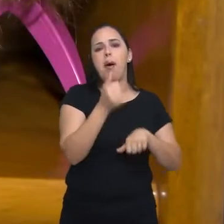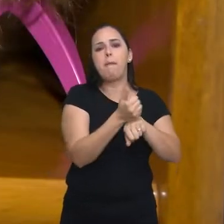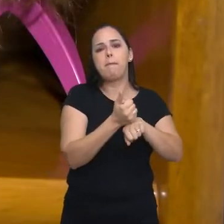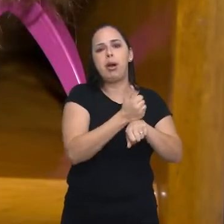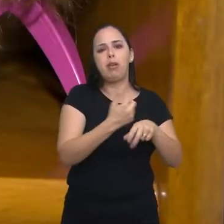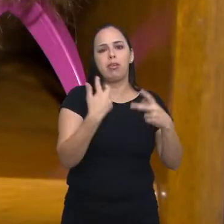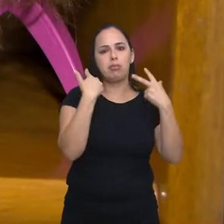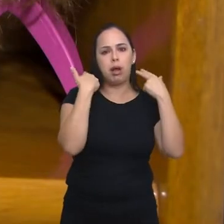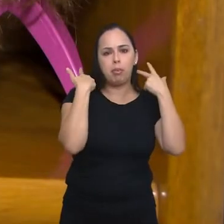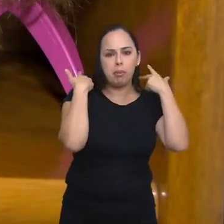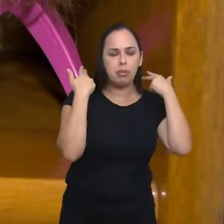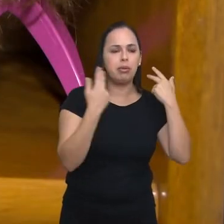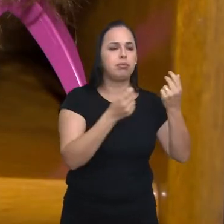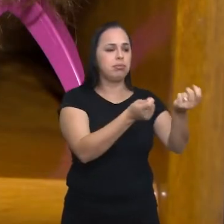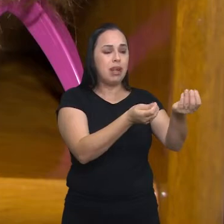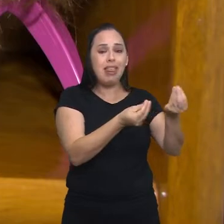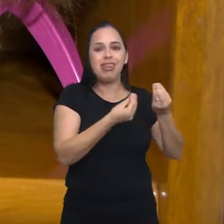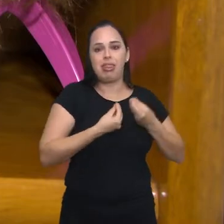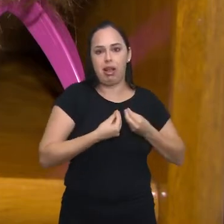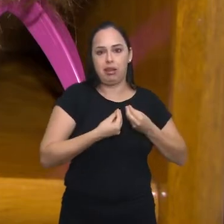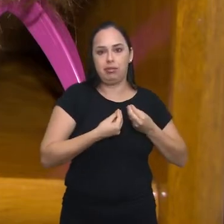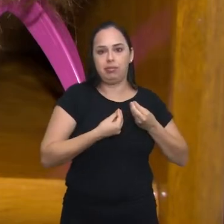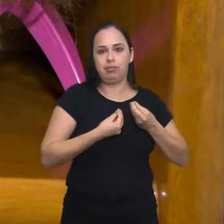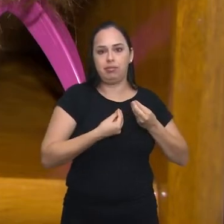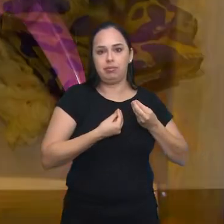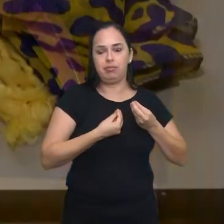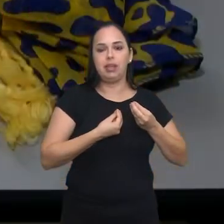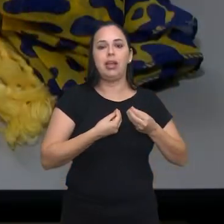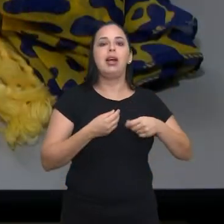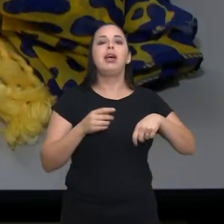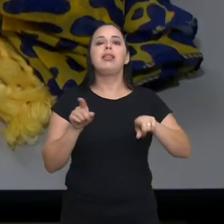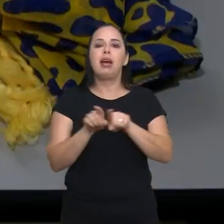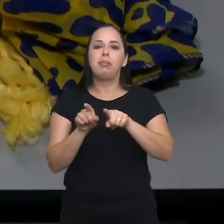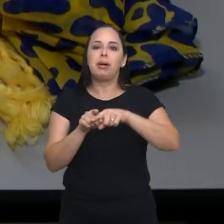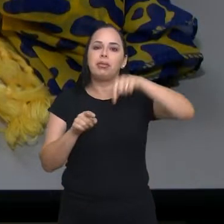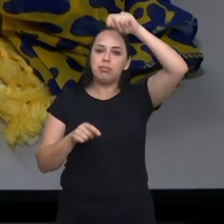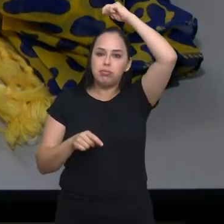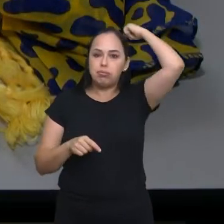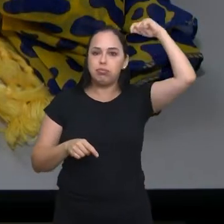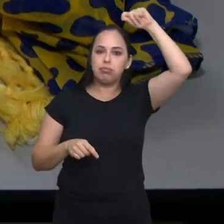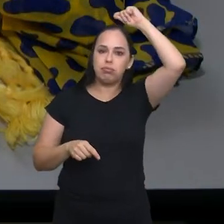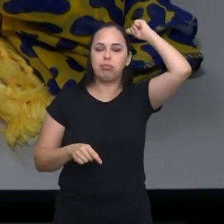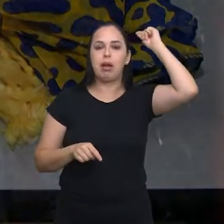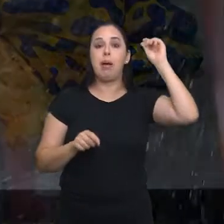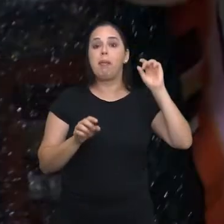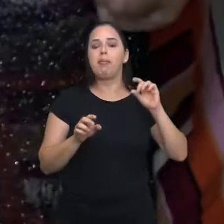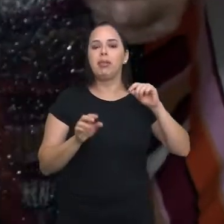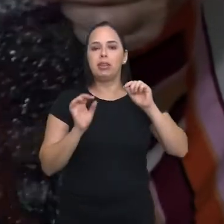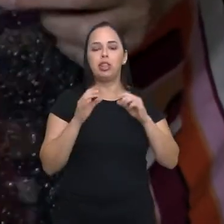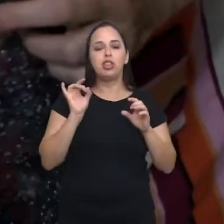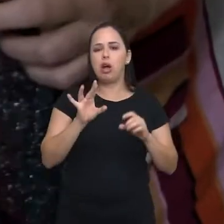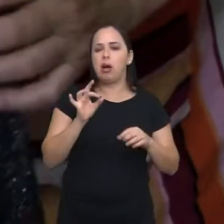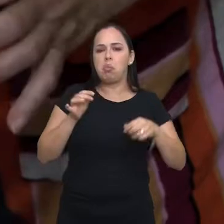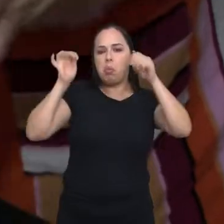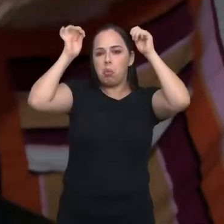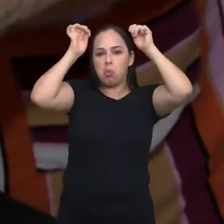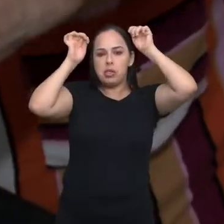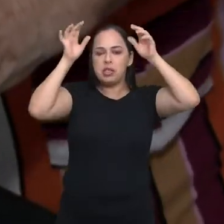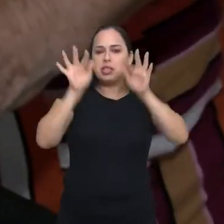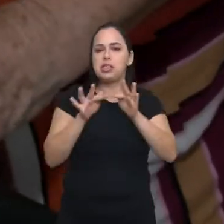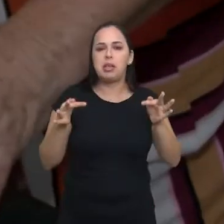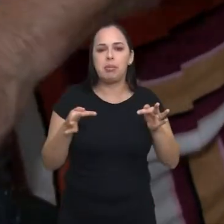cabeleireiros, não só de São José como de São Paulo também. E os turbantes, que são lenços já prontos, só para colocar